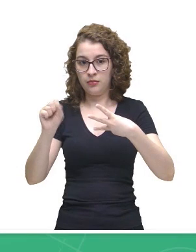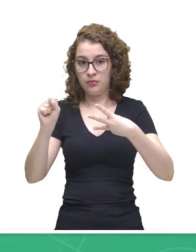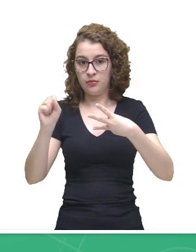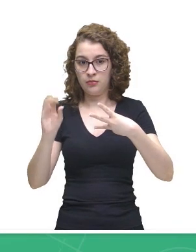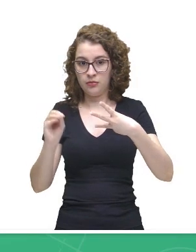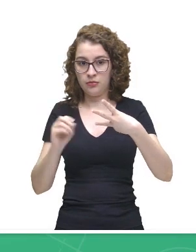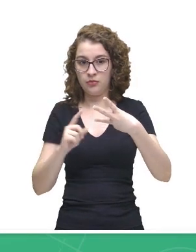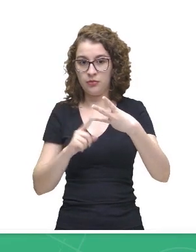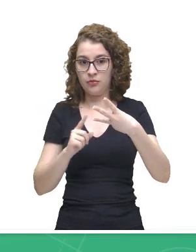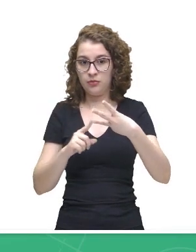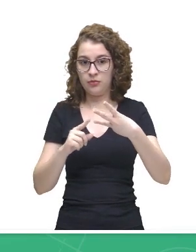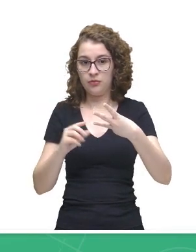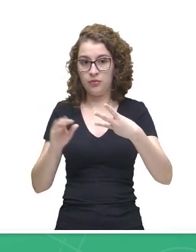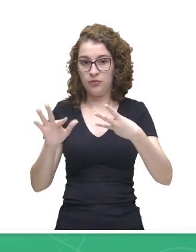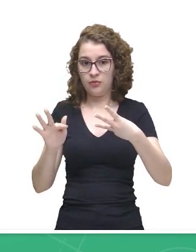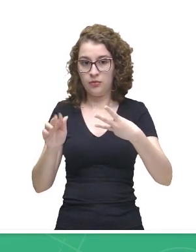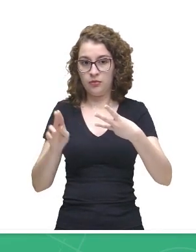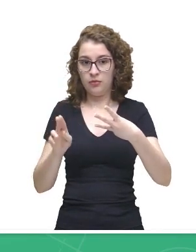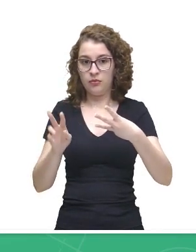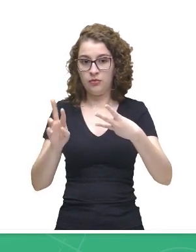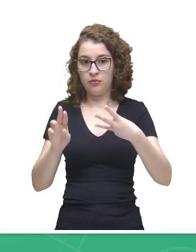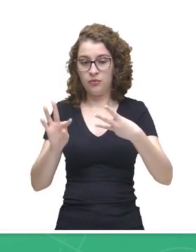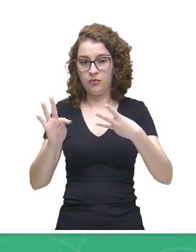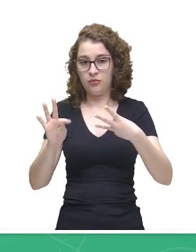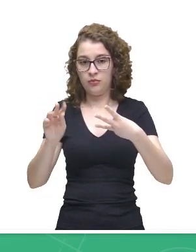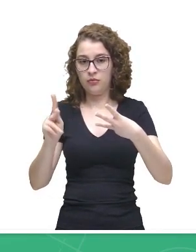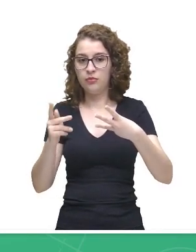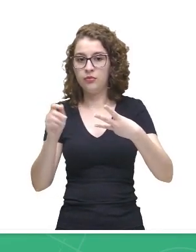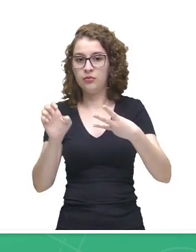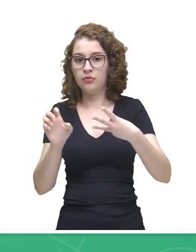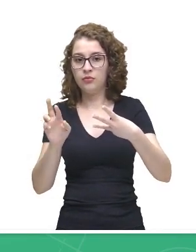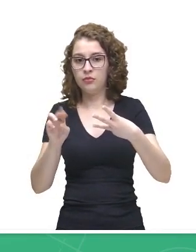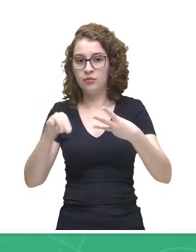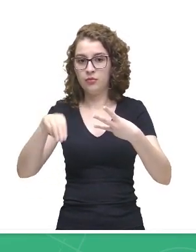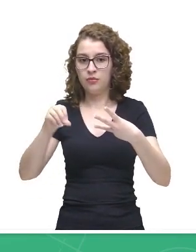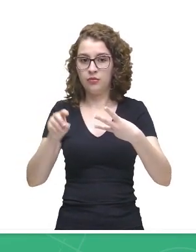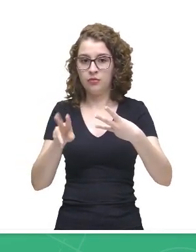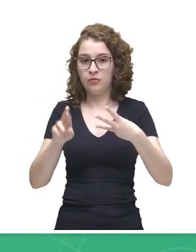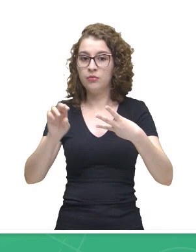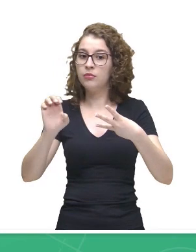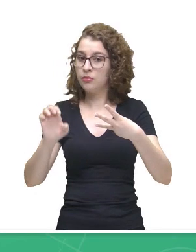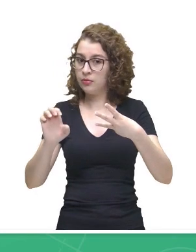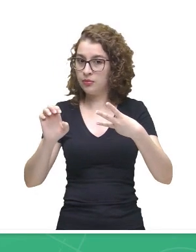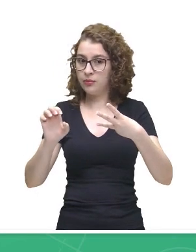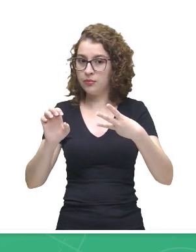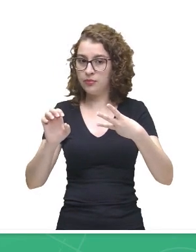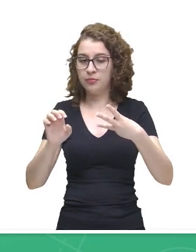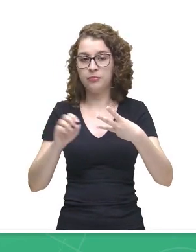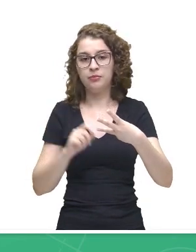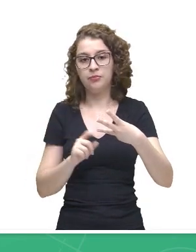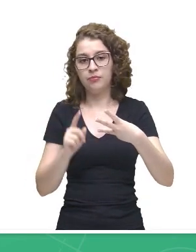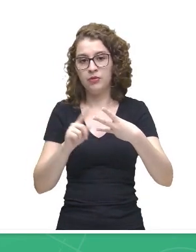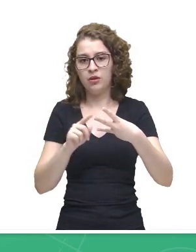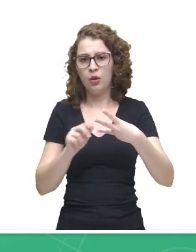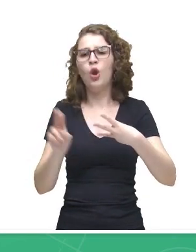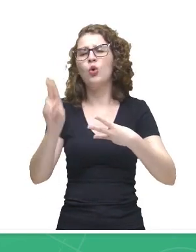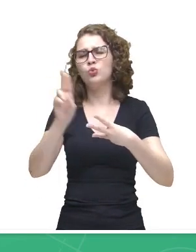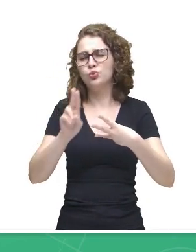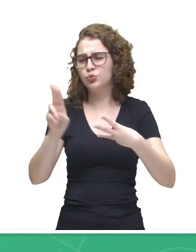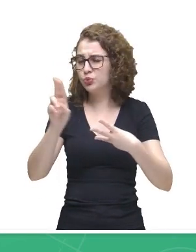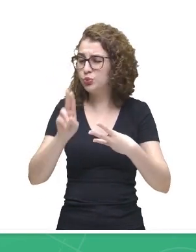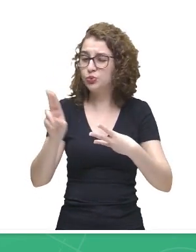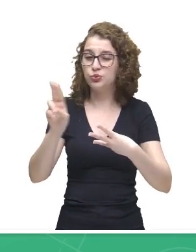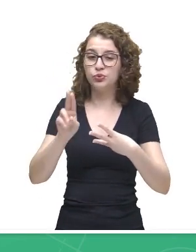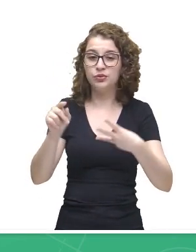palavra bastante conhecida na língua inglesa e bem curtinha, inclusive. O also bastante usado